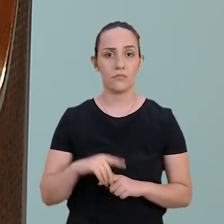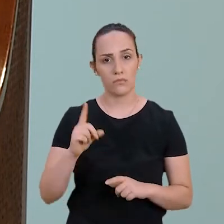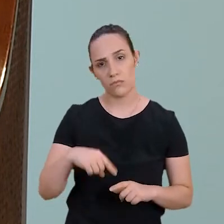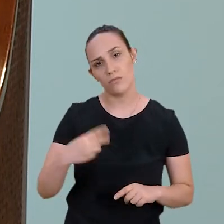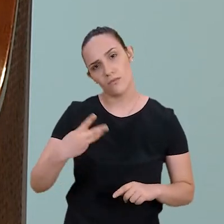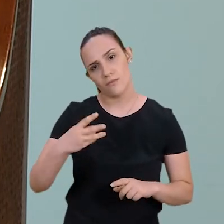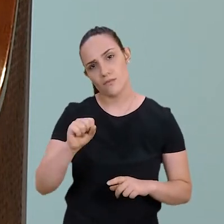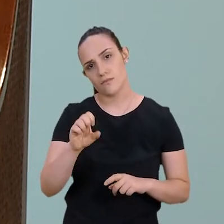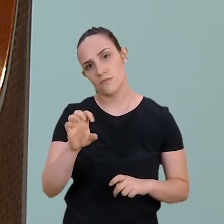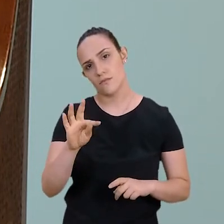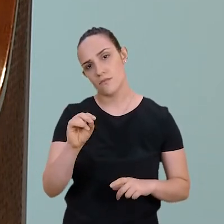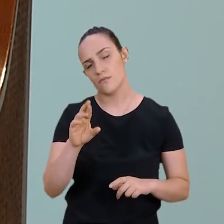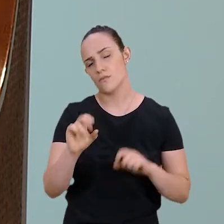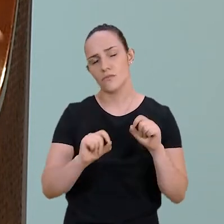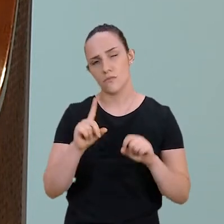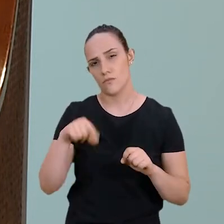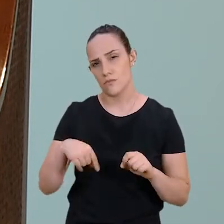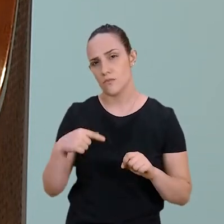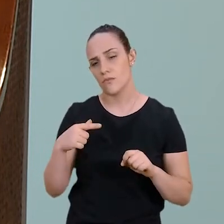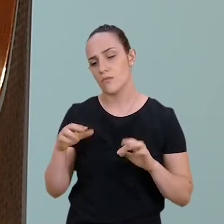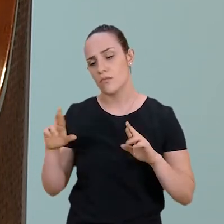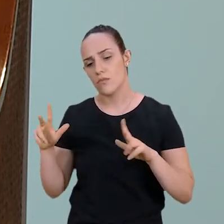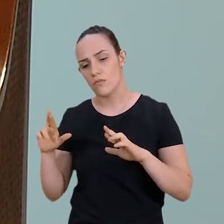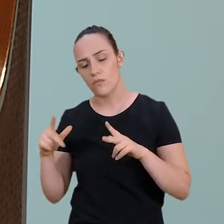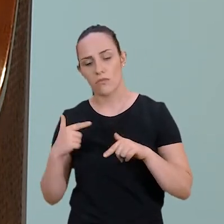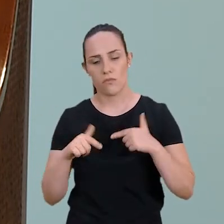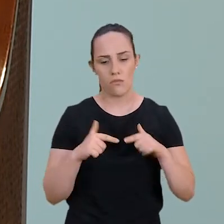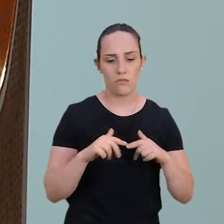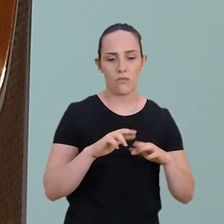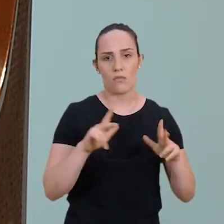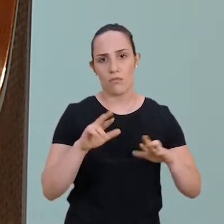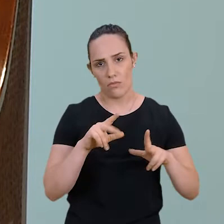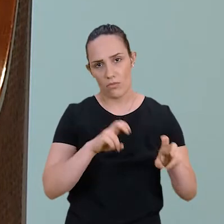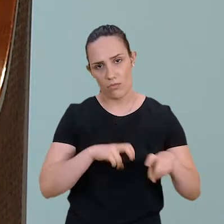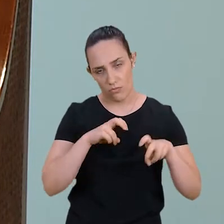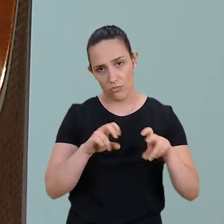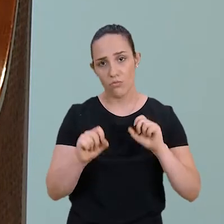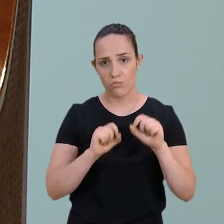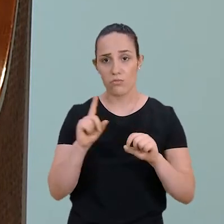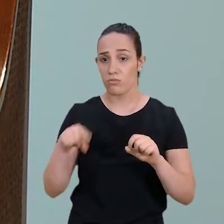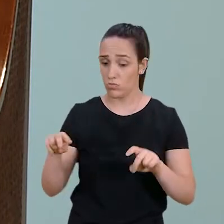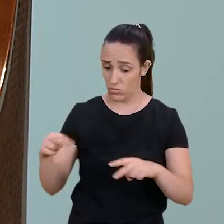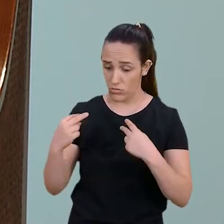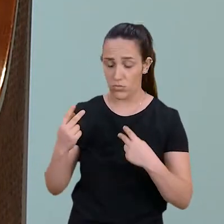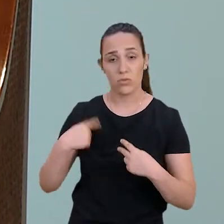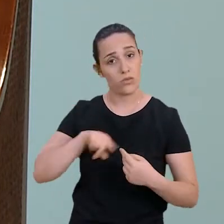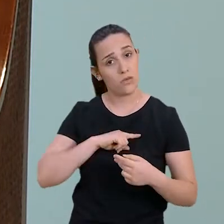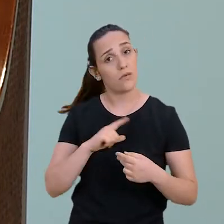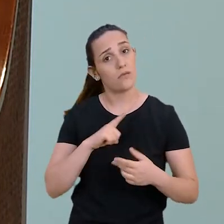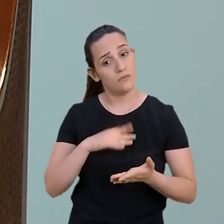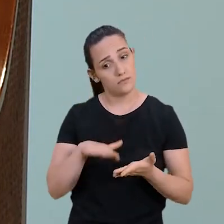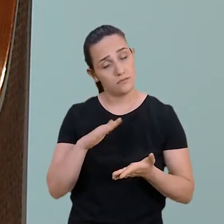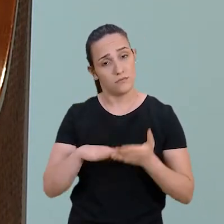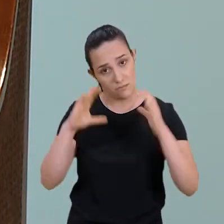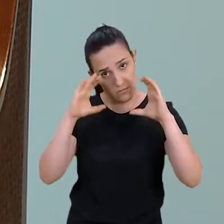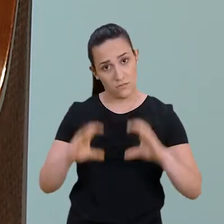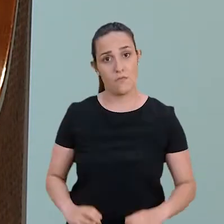para nós. Então, hoje nós temos aí no Governo do Estado a Secretaria da Cidadania, né, a Subsecretaria da Cidadania, que